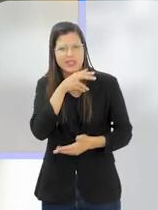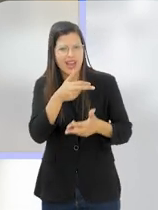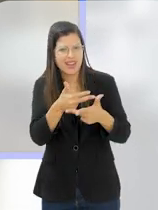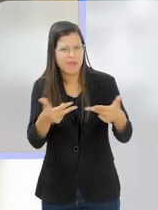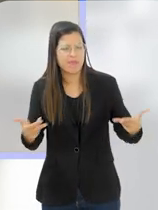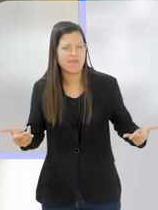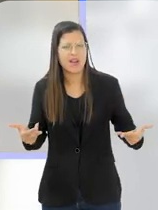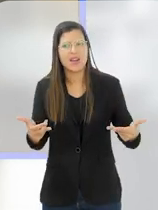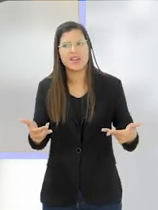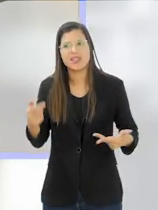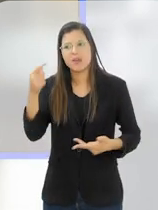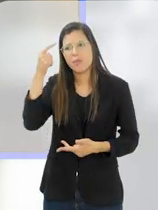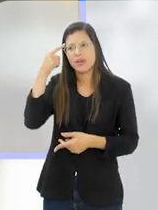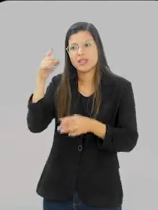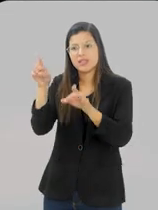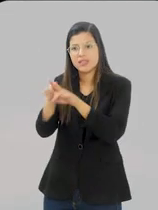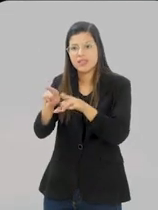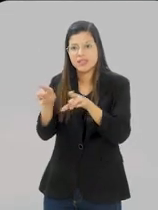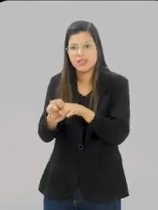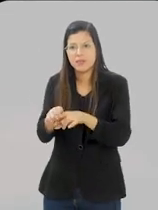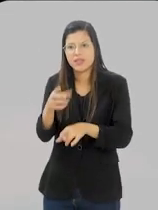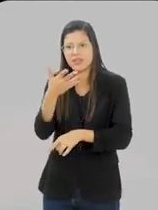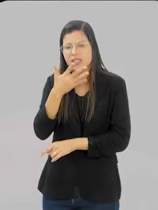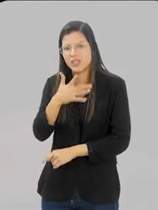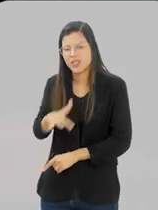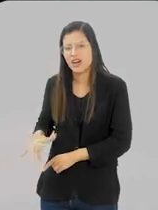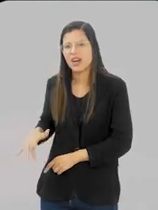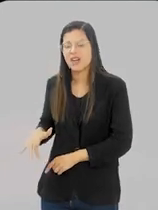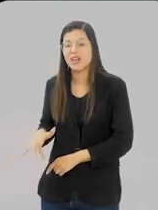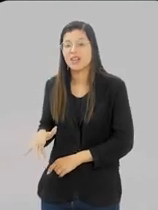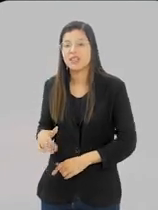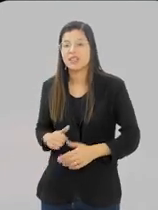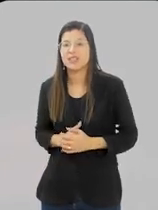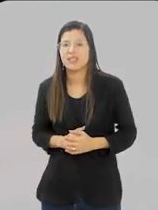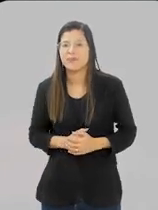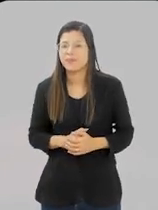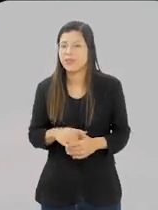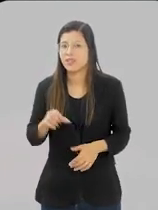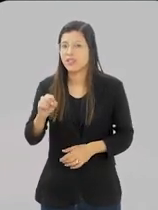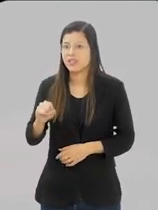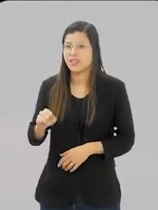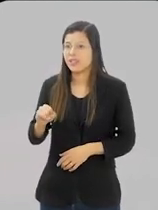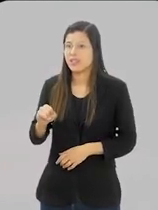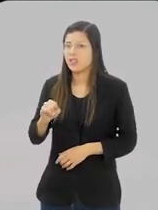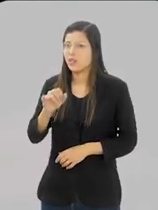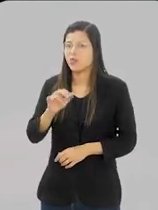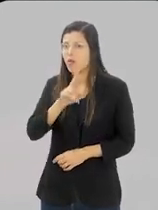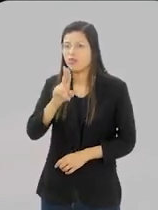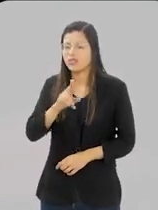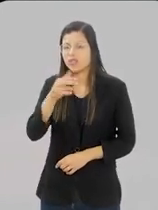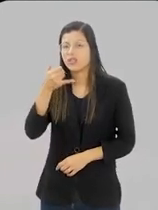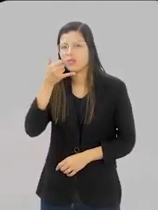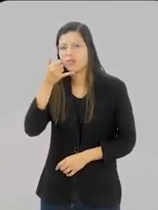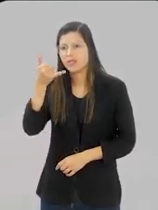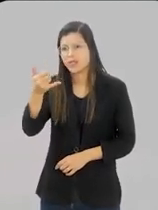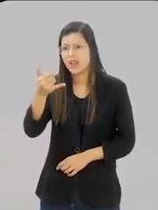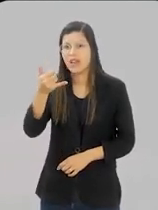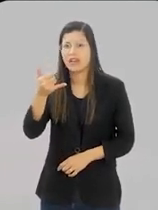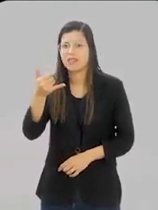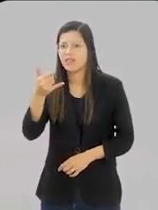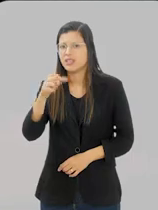e pensar também que essas crianças, que se elas não estão na tela, elas vão